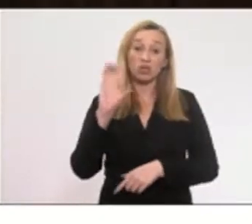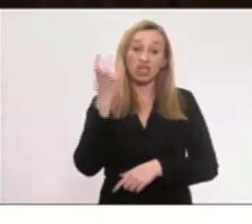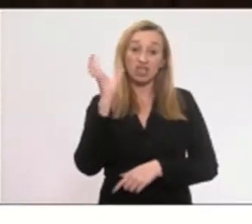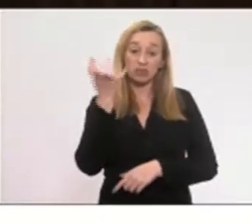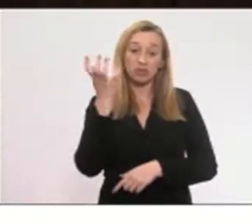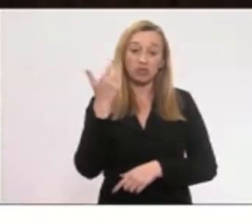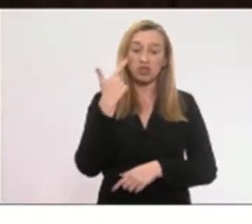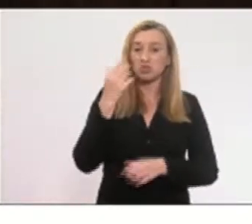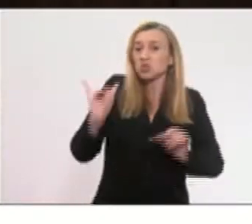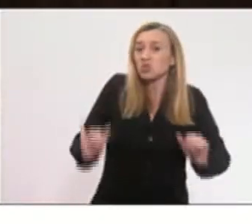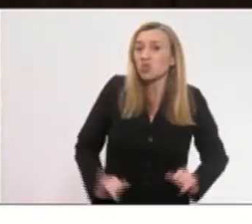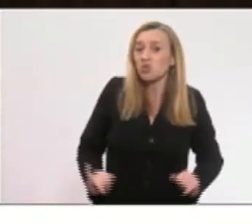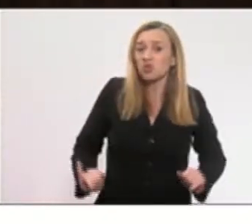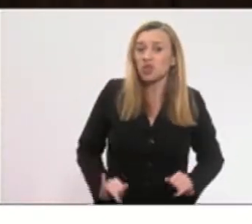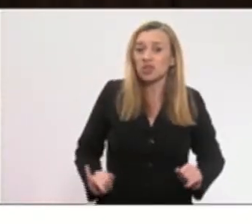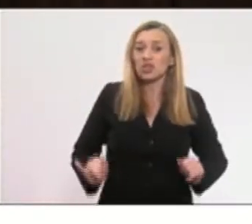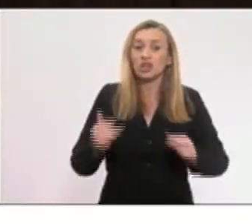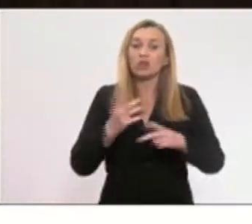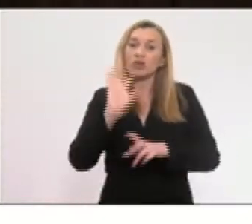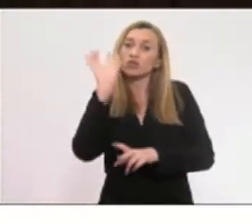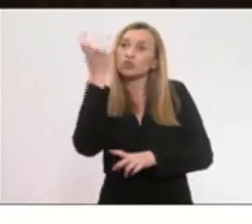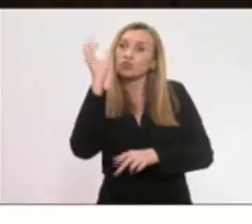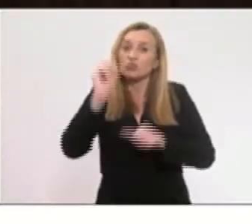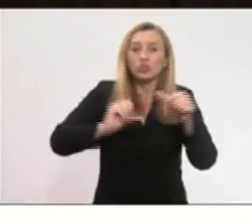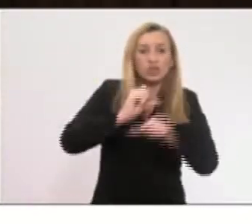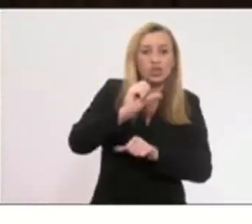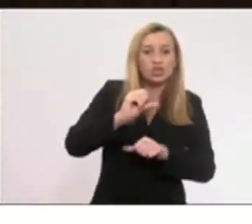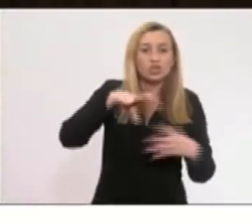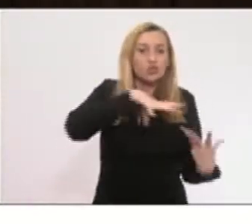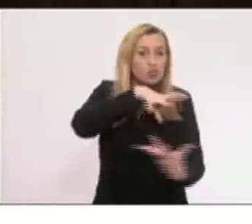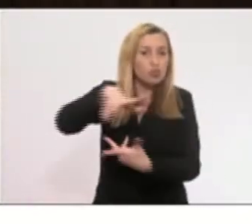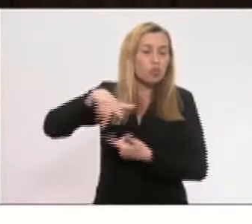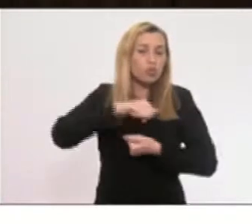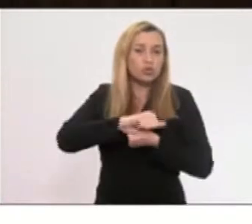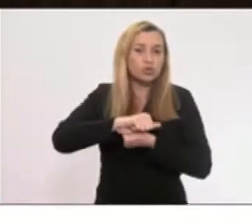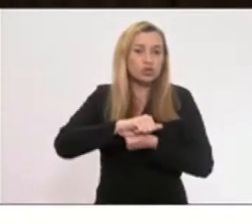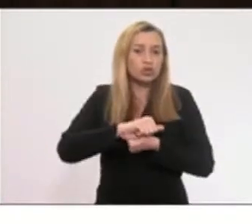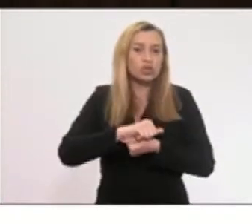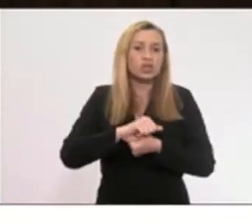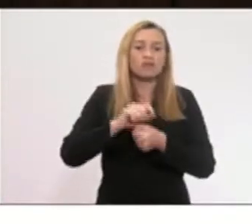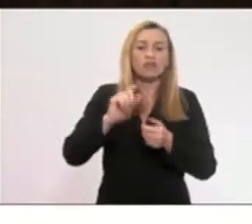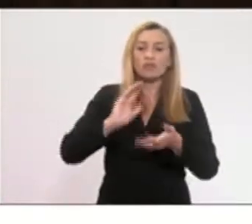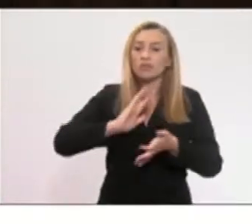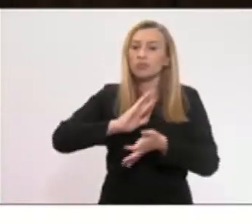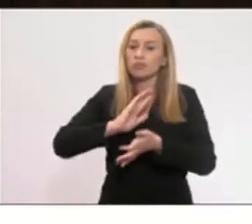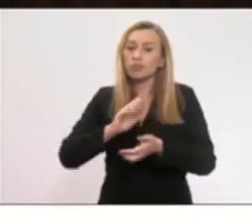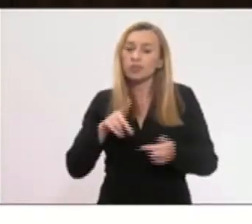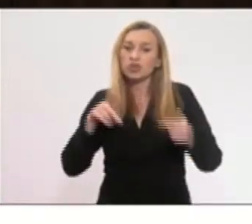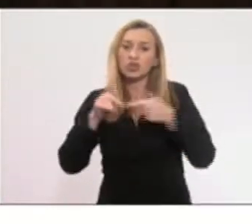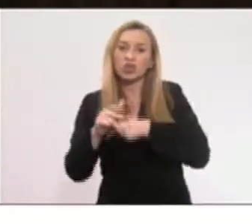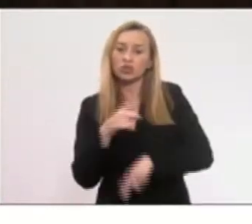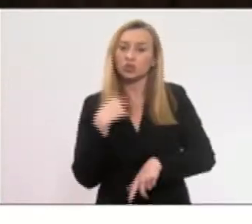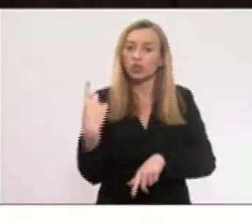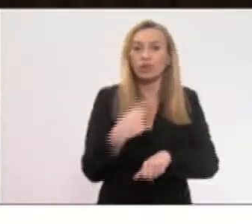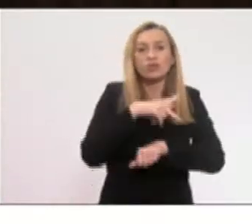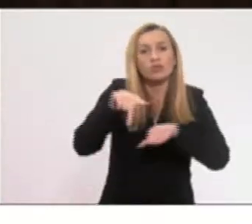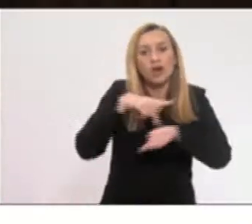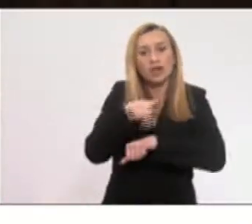os impactos das mudanças climáticas no mundo, que vem atingindo o nosso país,